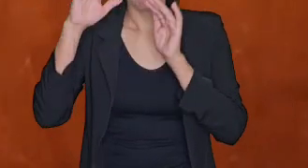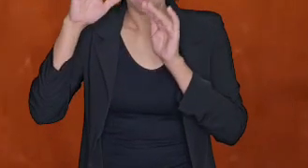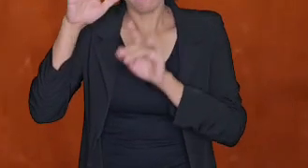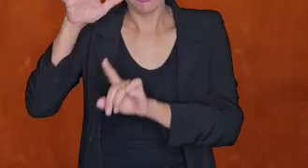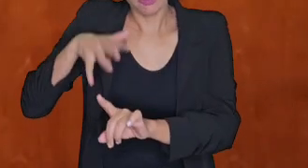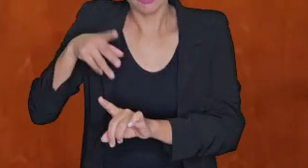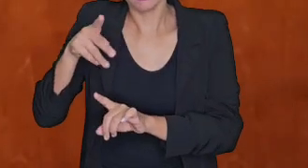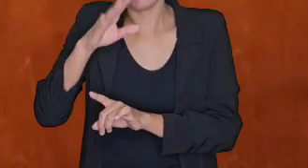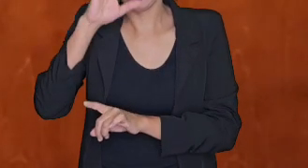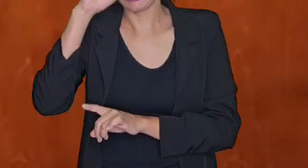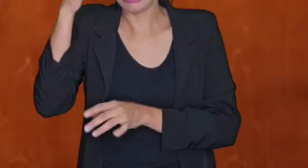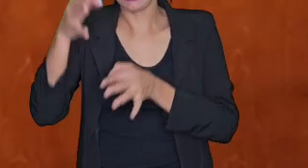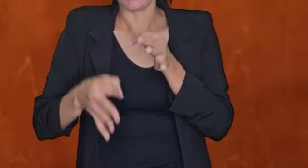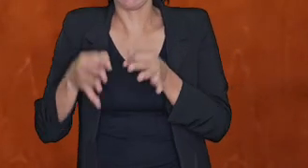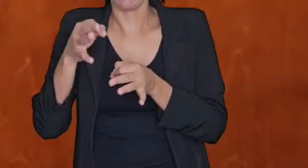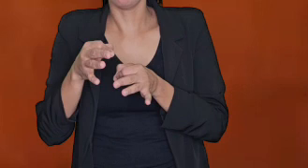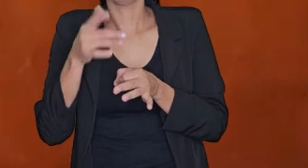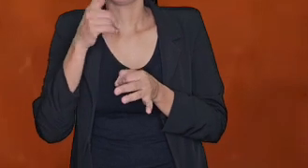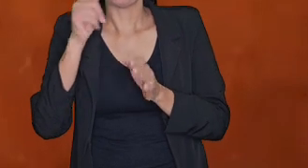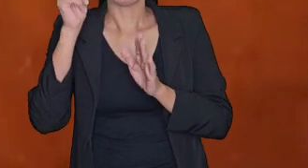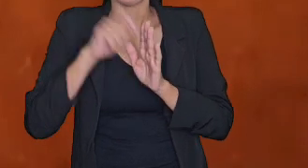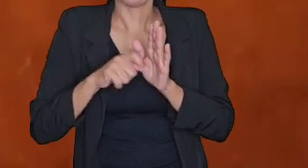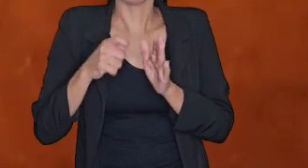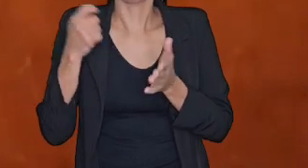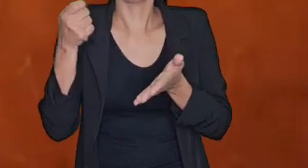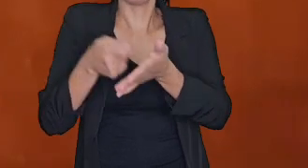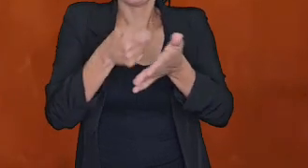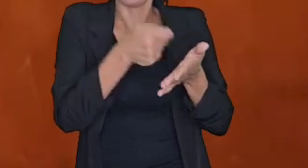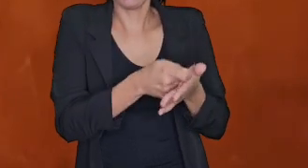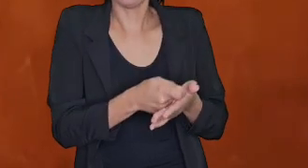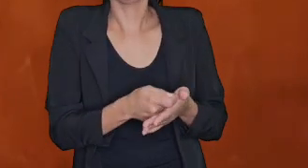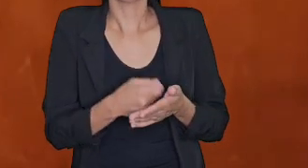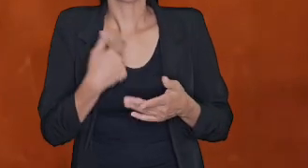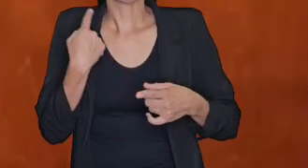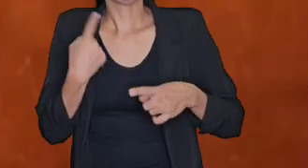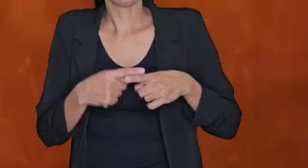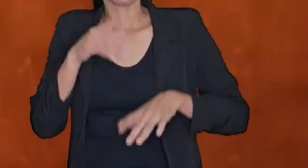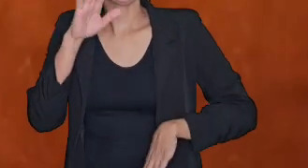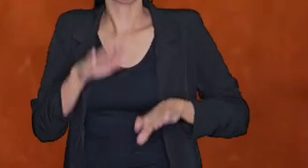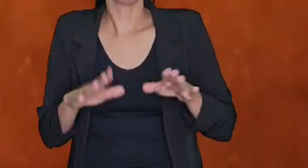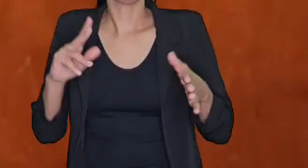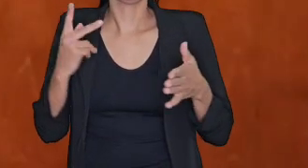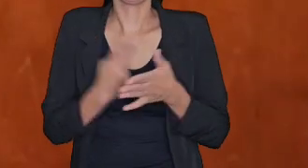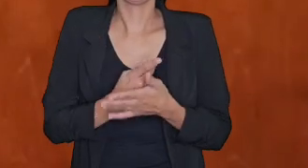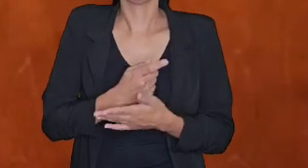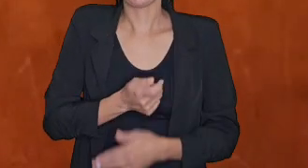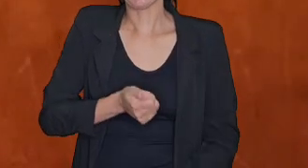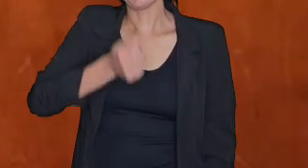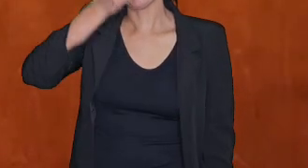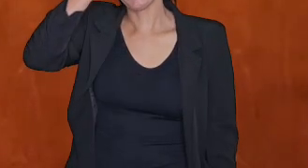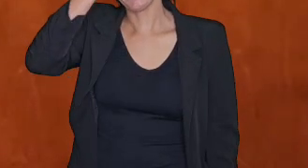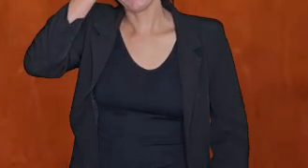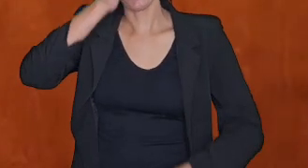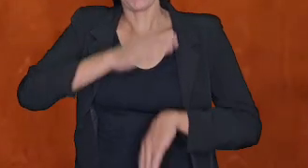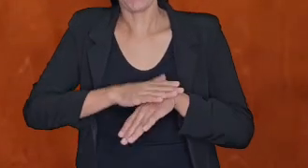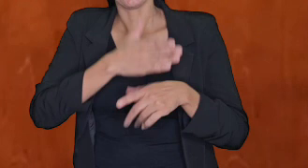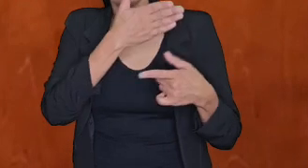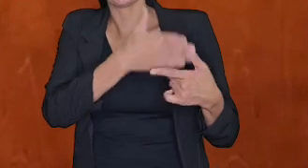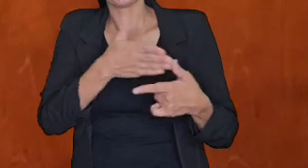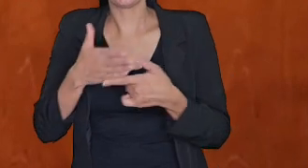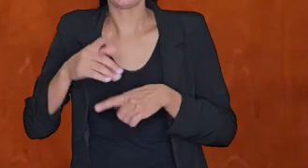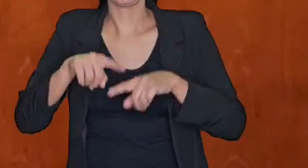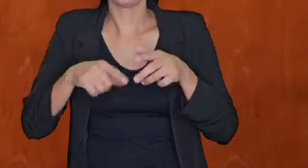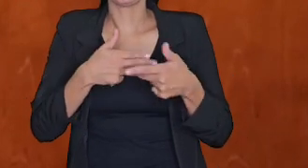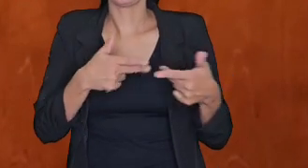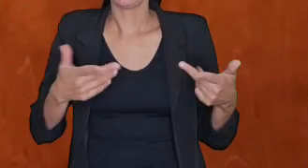cautela, reverência à decisão judicial, recolhendo os tributos necessários, porque muito acontece de